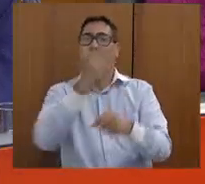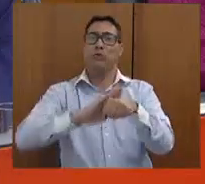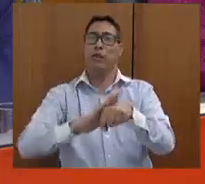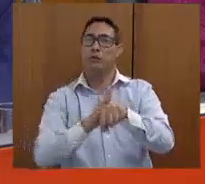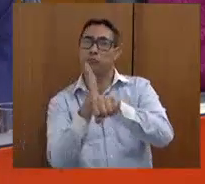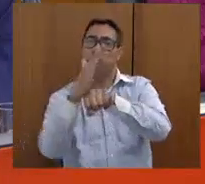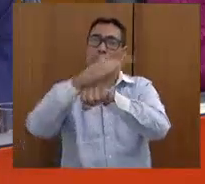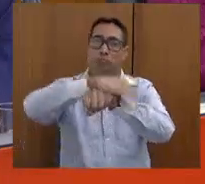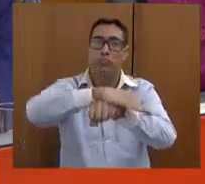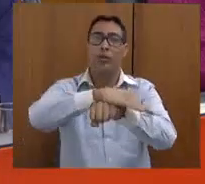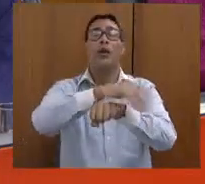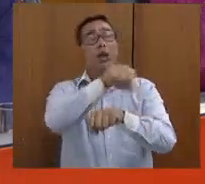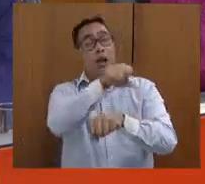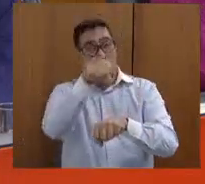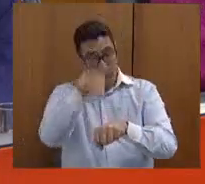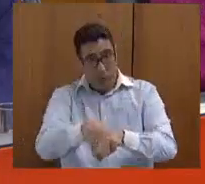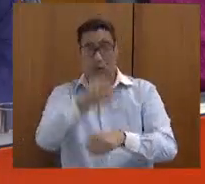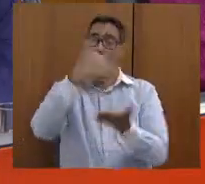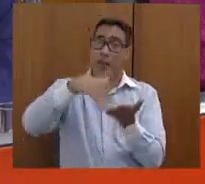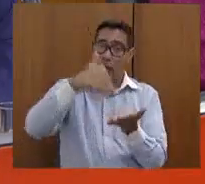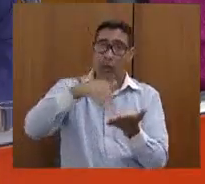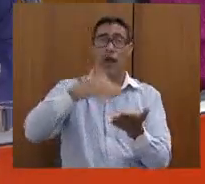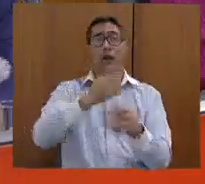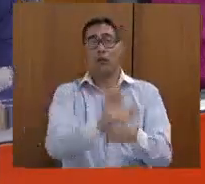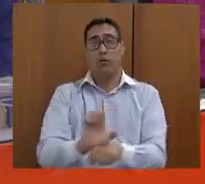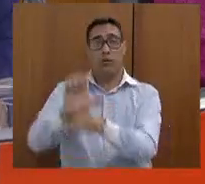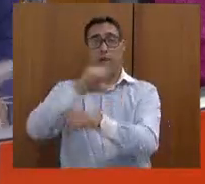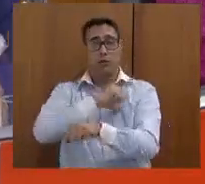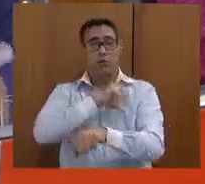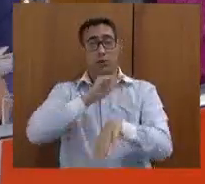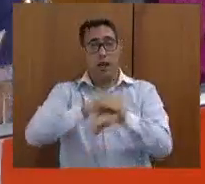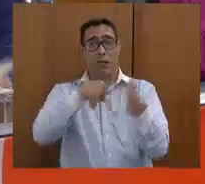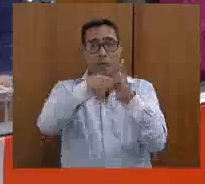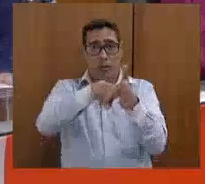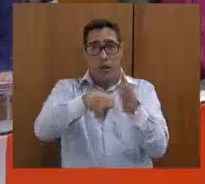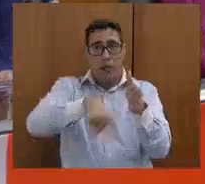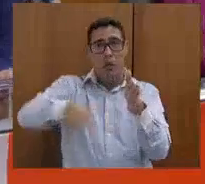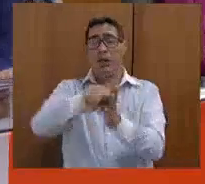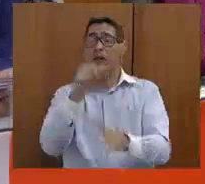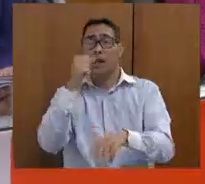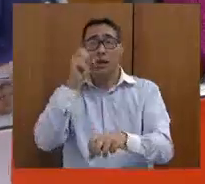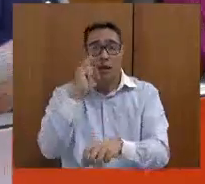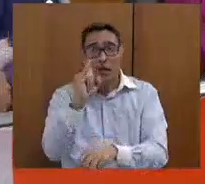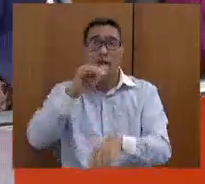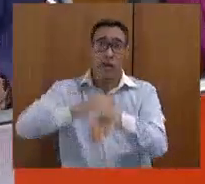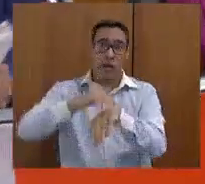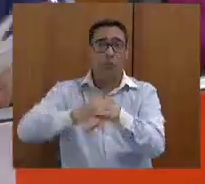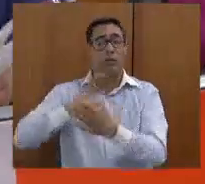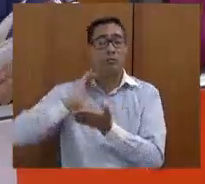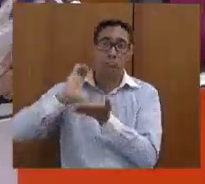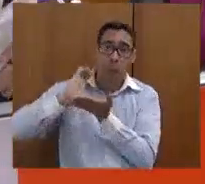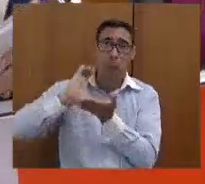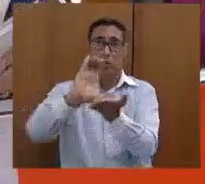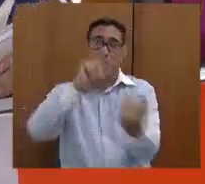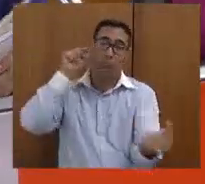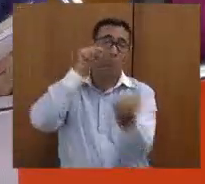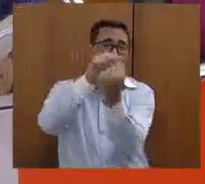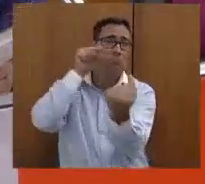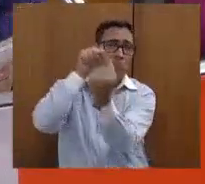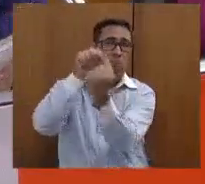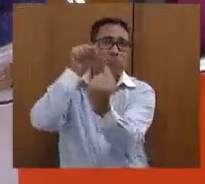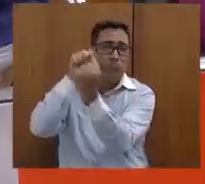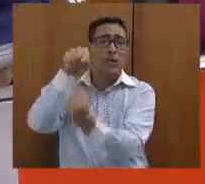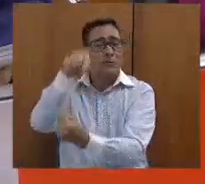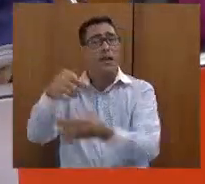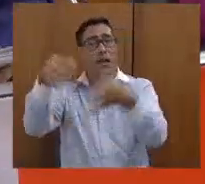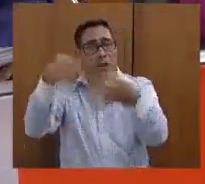secretaria de estado tem esse diagnóstico e se a descentralização de recursos tá sendo feita de acordo com as demandas